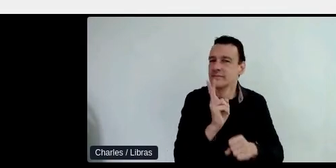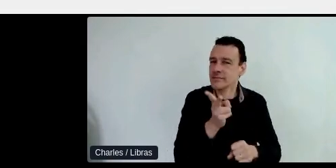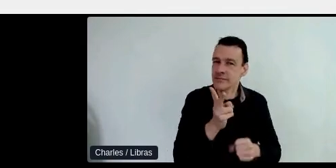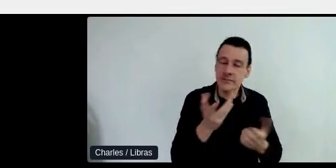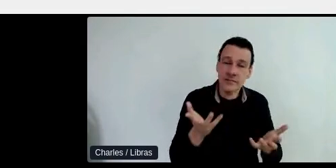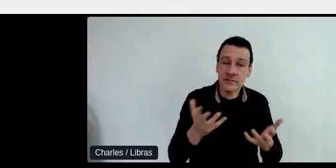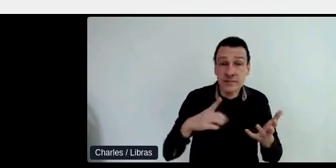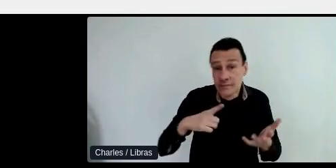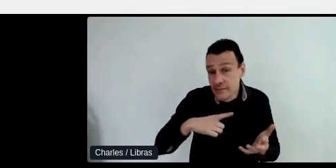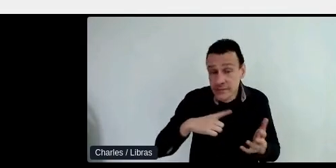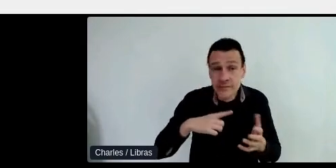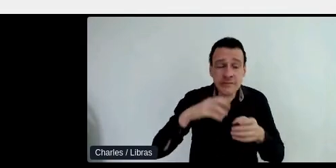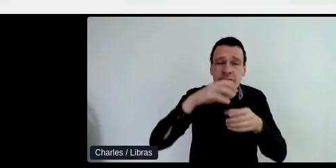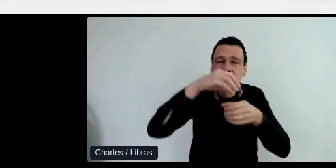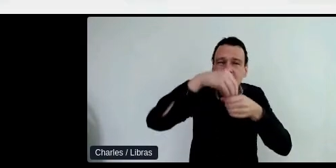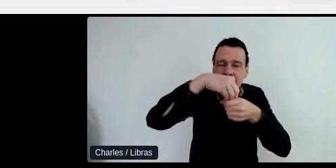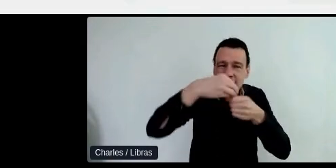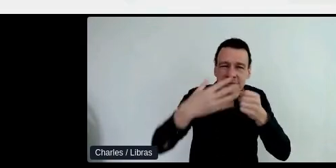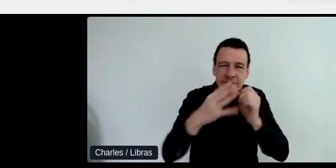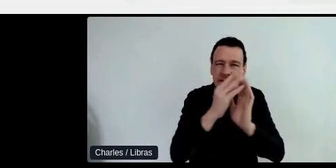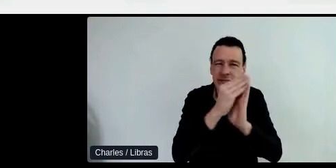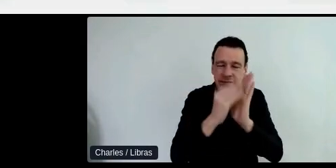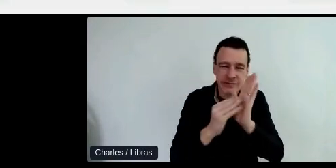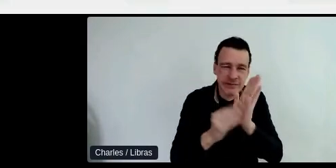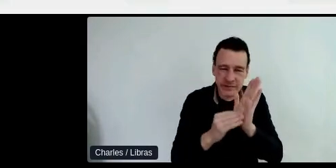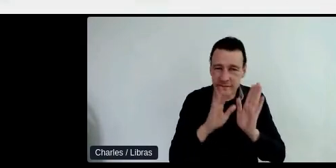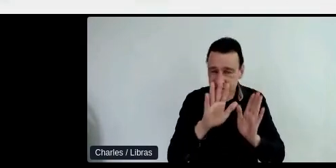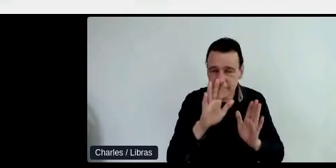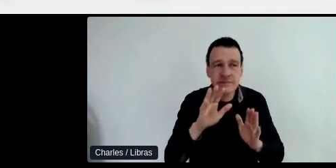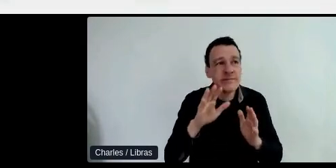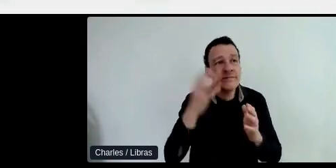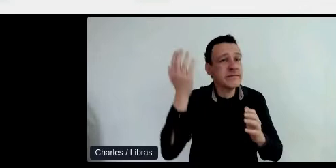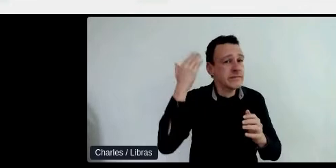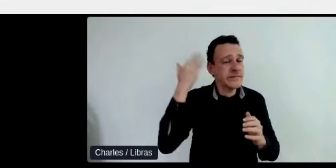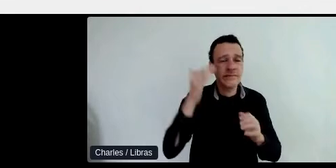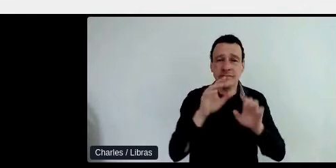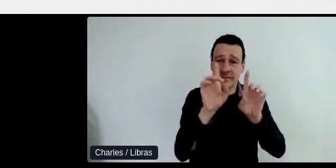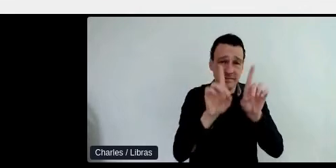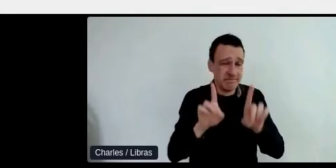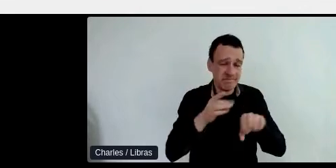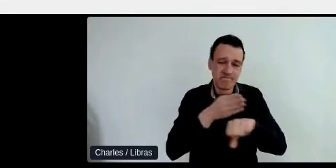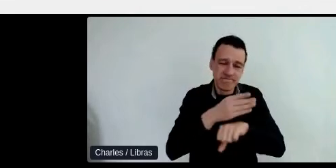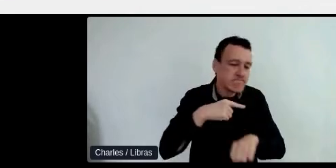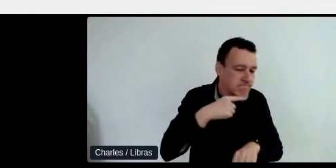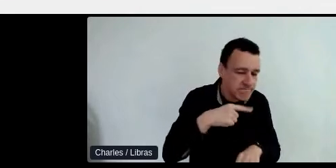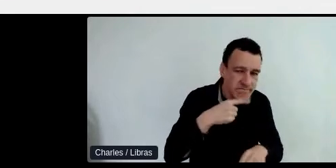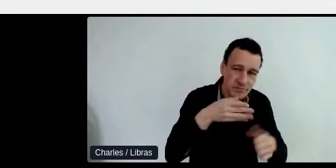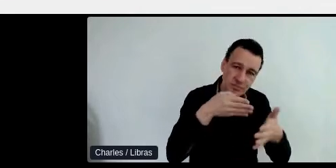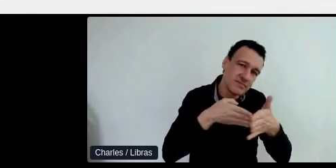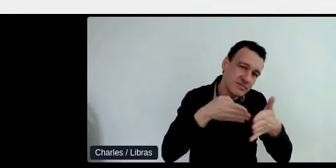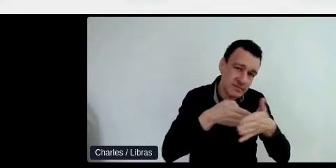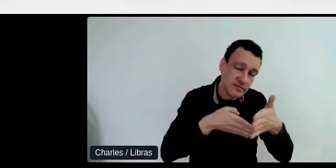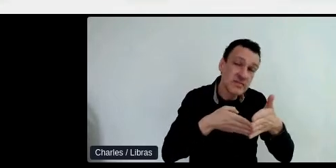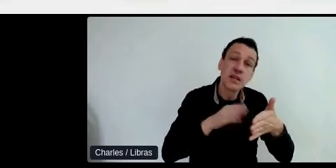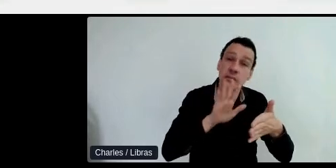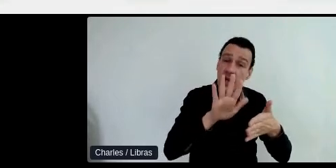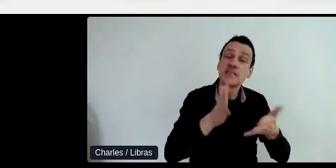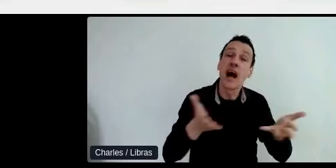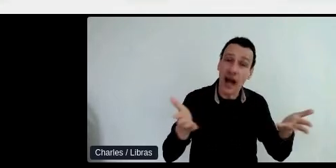conteúdos que não eram disponíveis para quem possui alguma deficiência, a partir de agora passa a ser